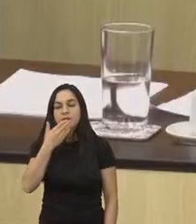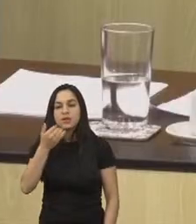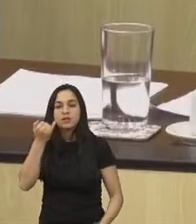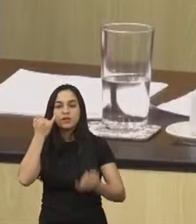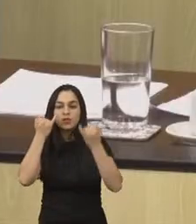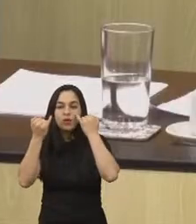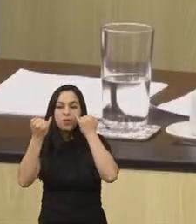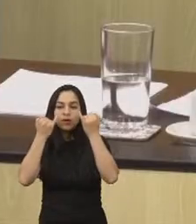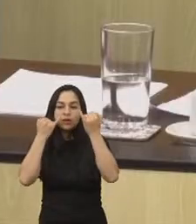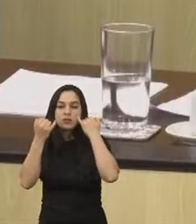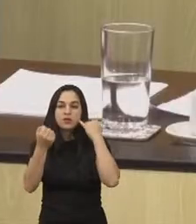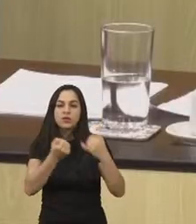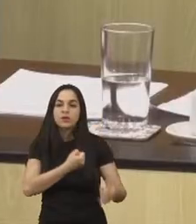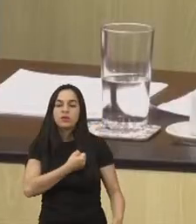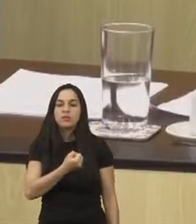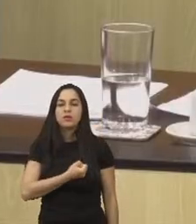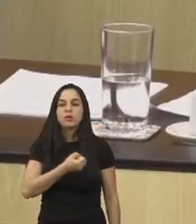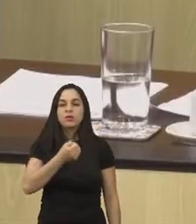número